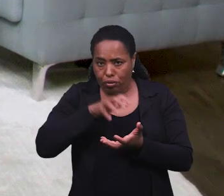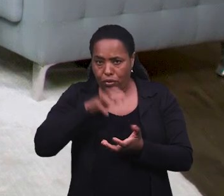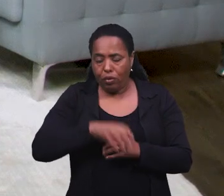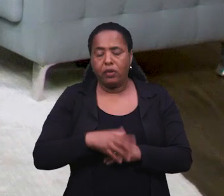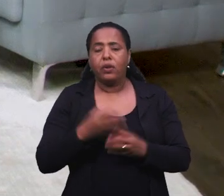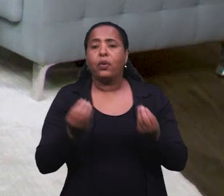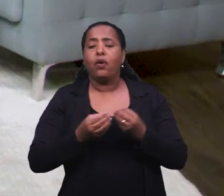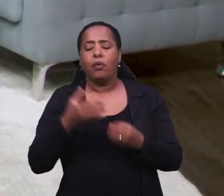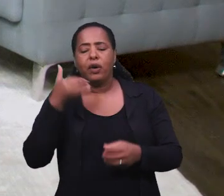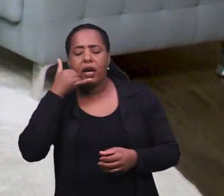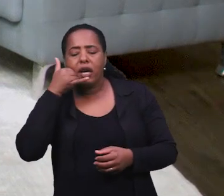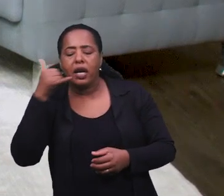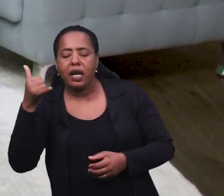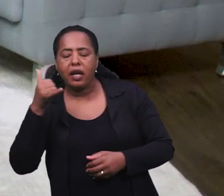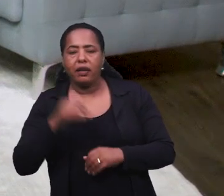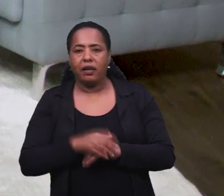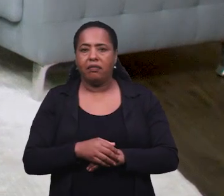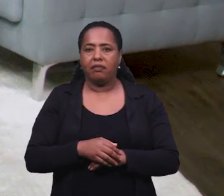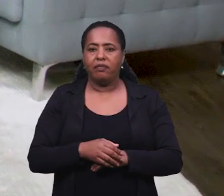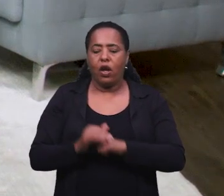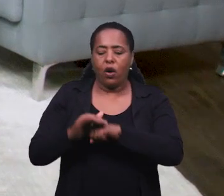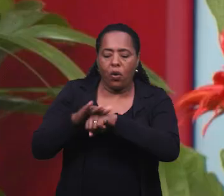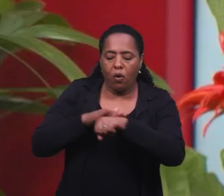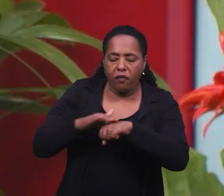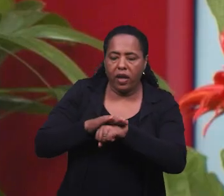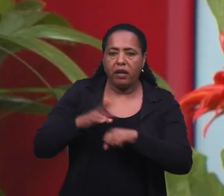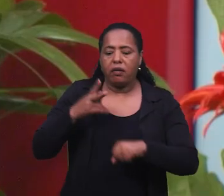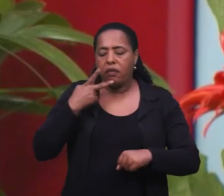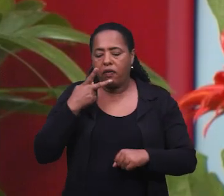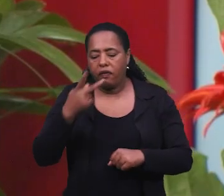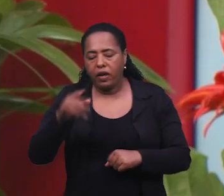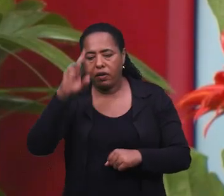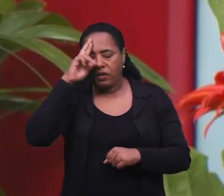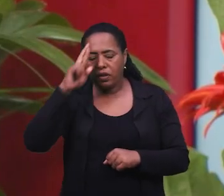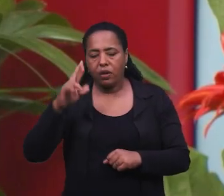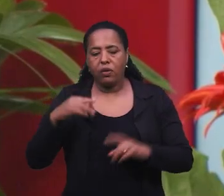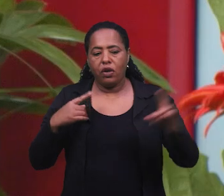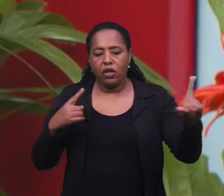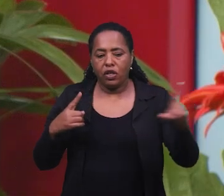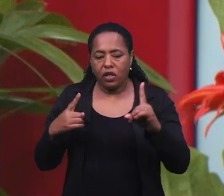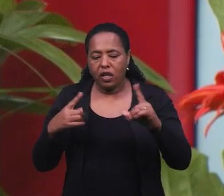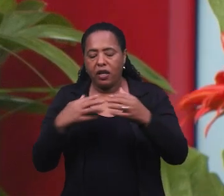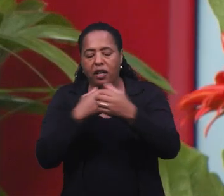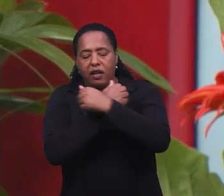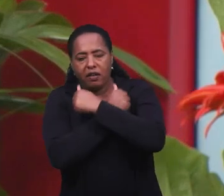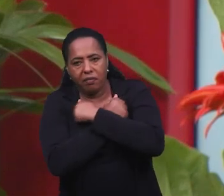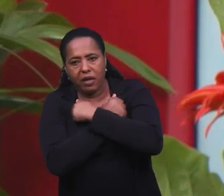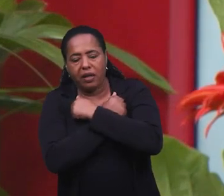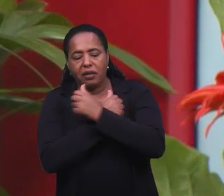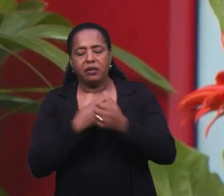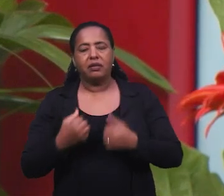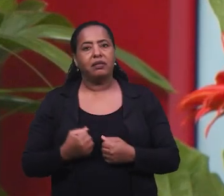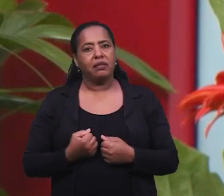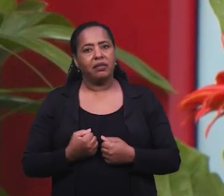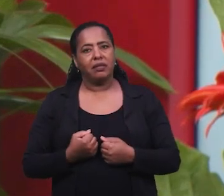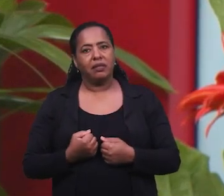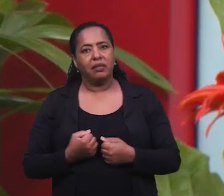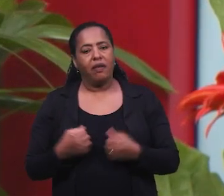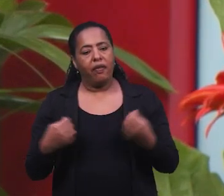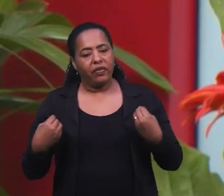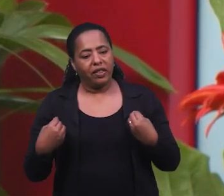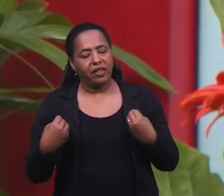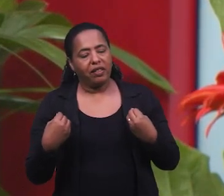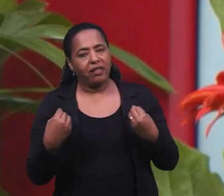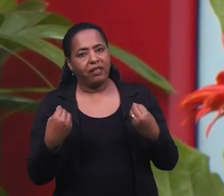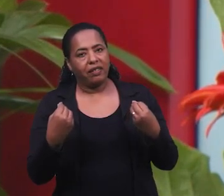lá. A gente tem feito isso, tem sido muito bom, essa integração. Às vezes para poder ir lá, né, escrever, talvez o mais idoso não tenha